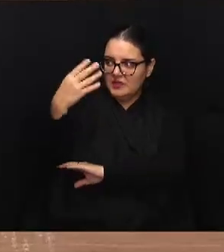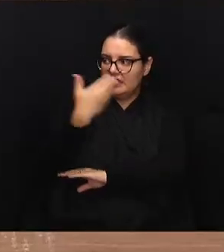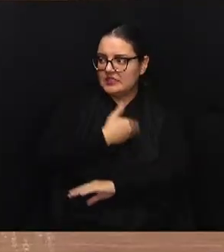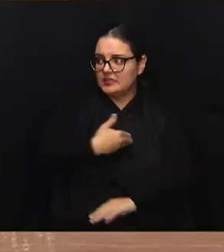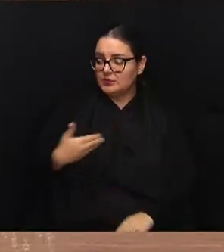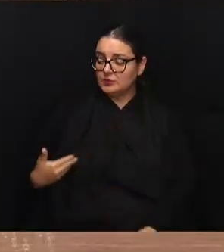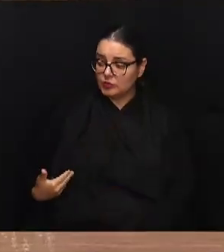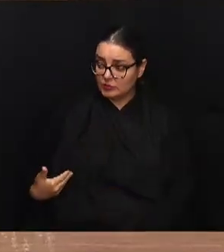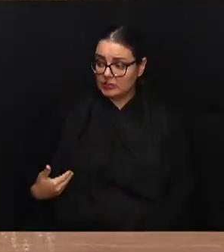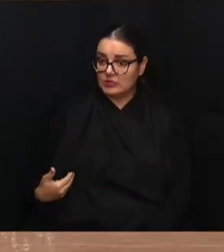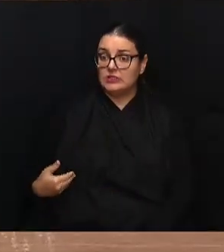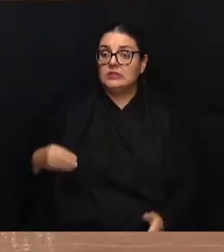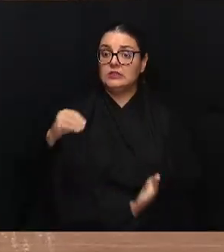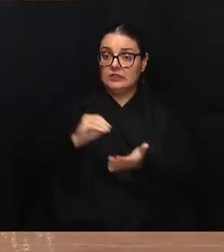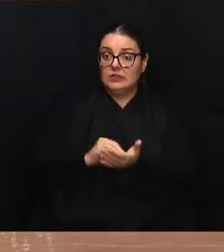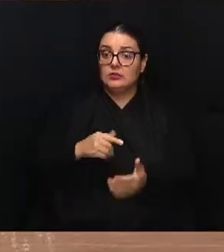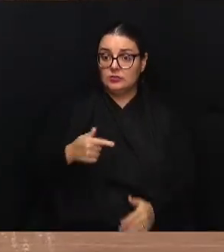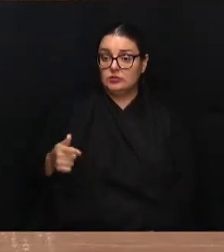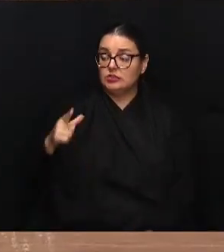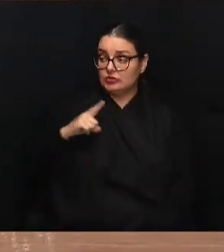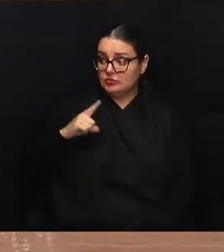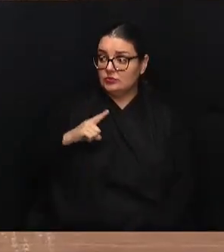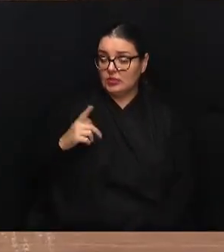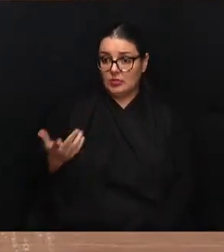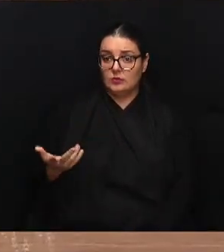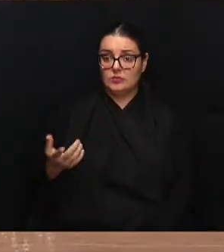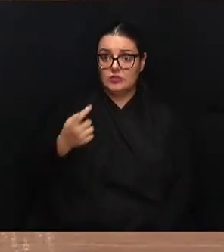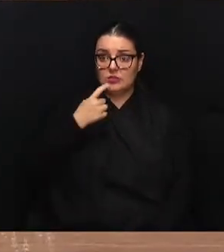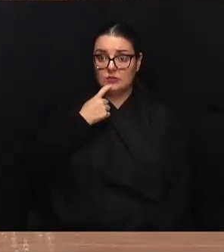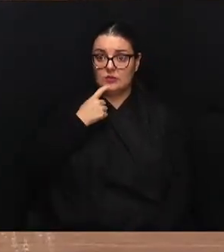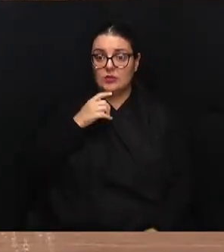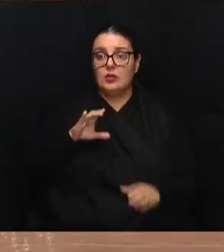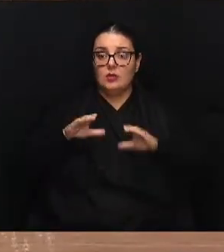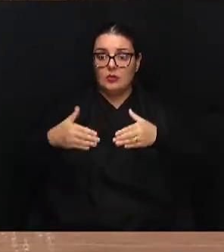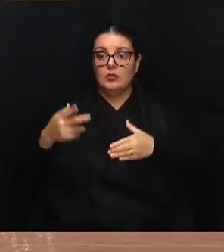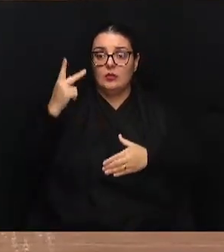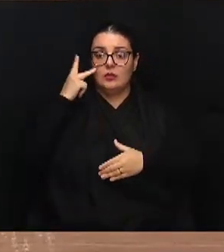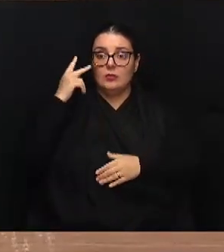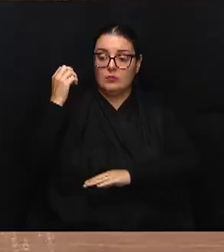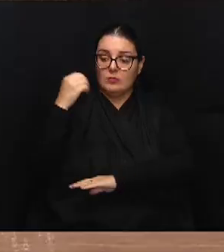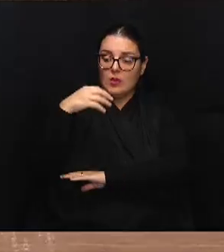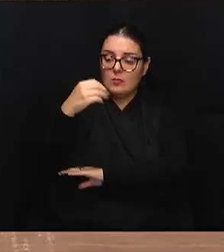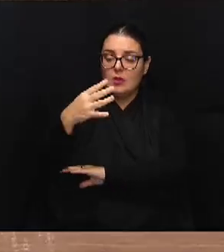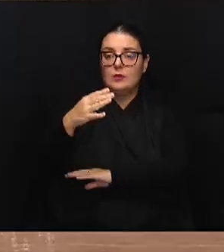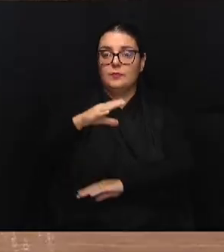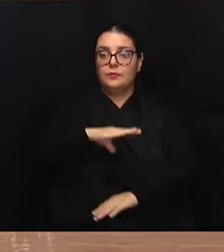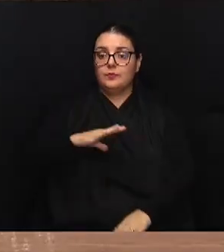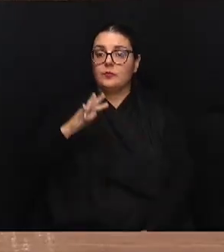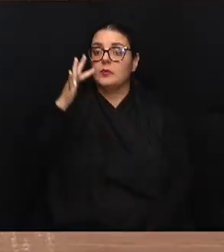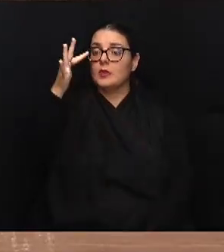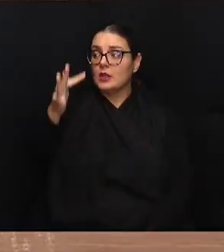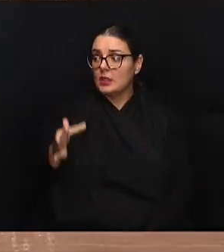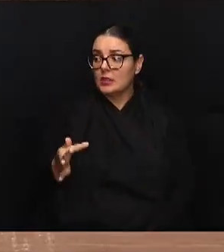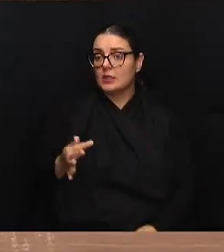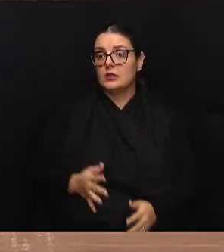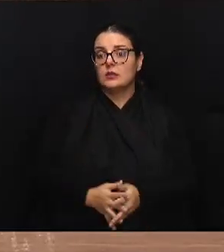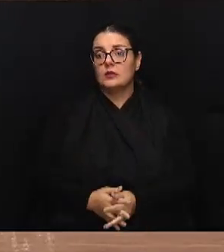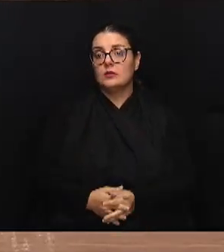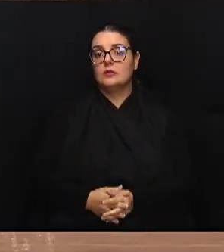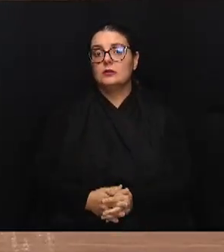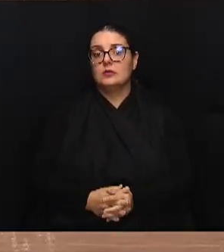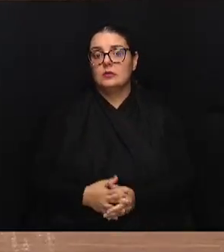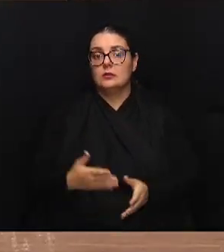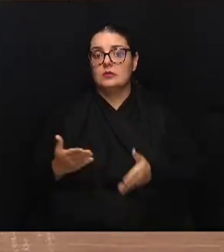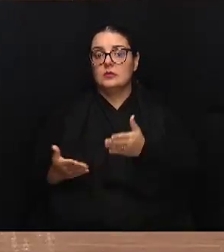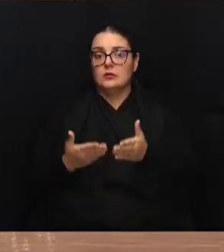pública. E na última semana nós tivemos em Campinas, inclusive, o Congresso Paulista de Iluminação e Cidades do Futuro, que tratou